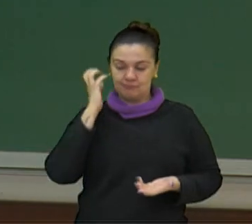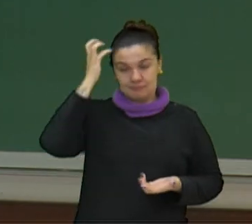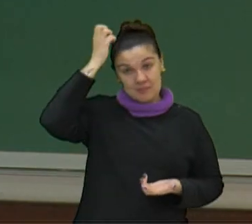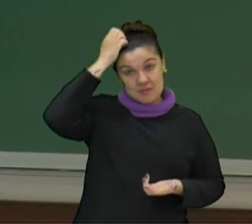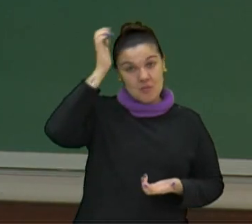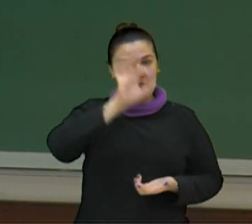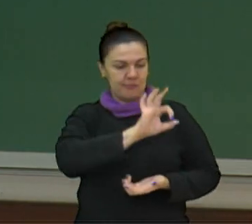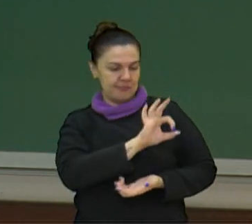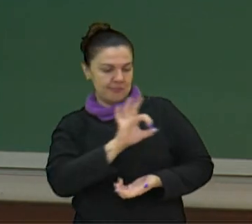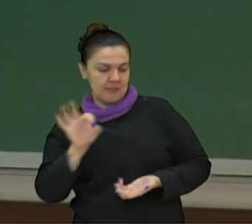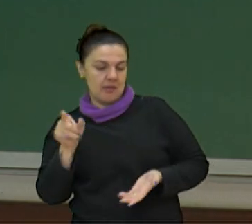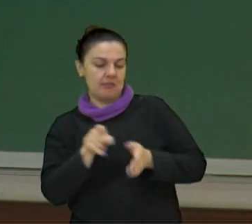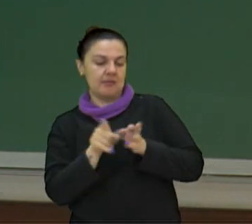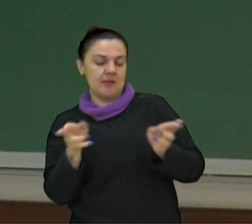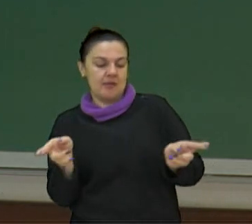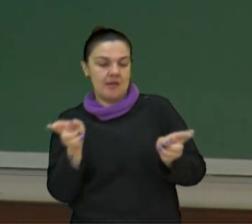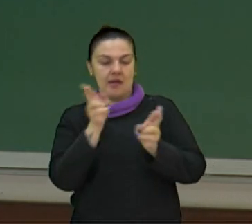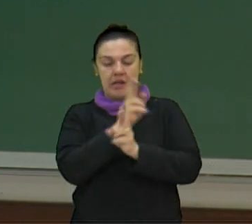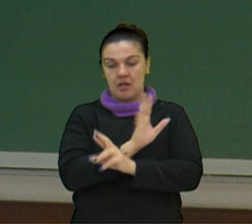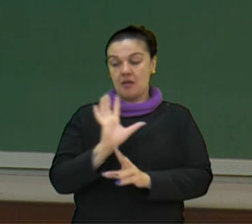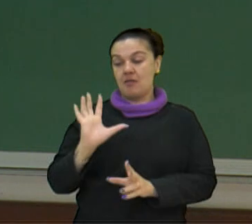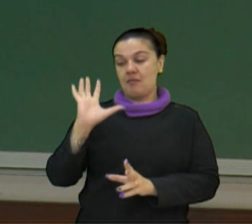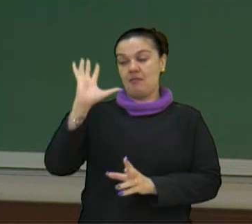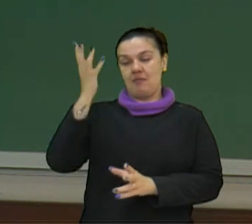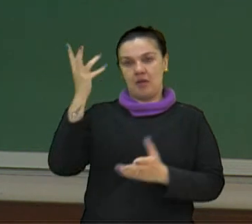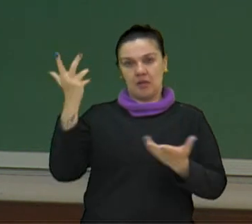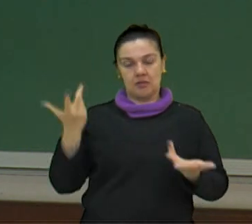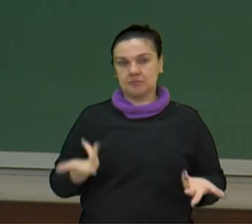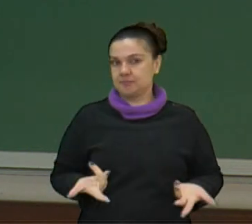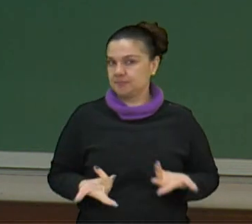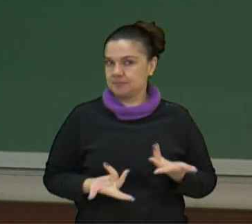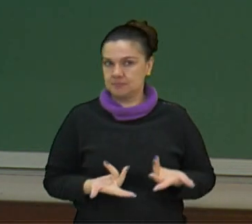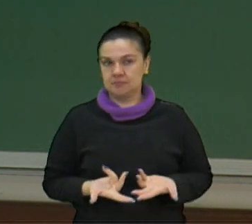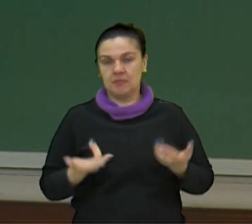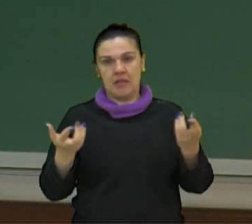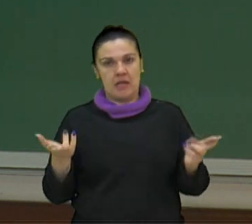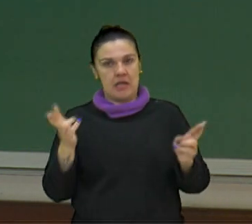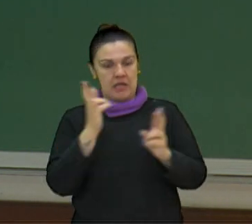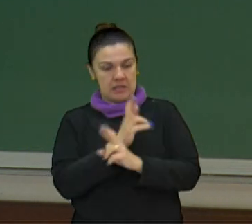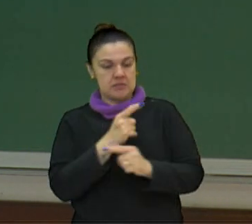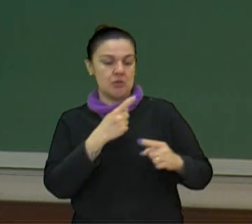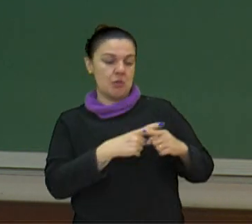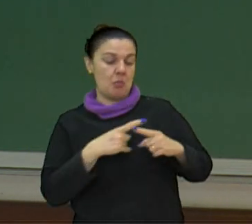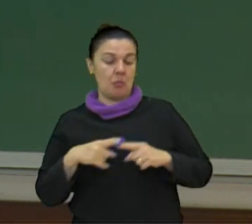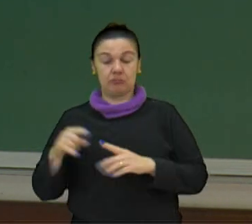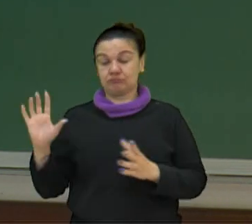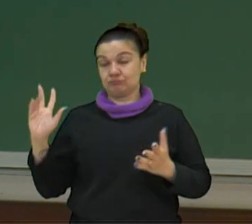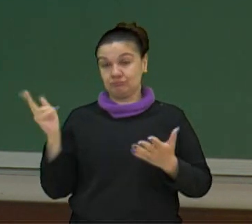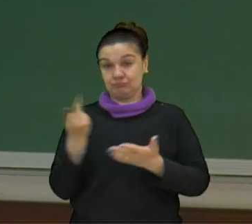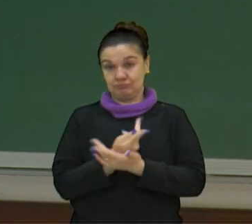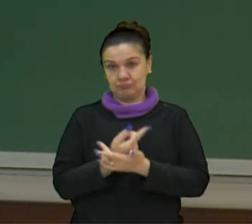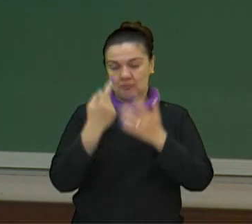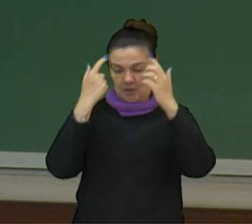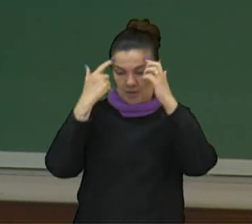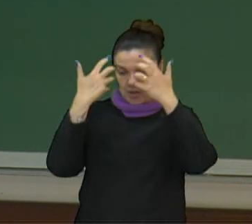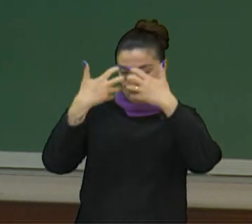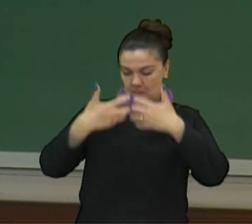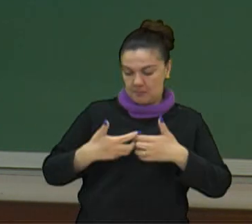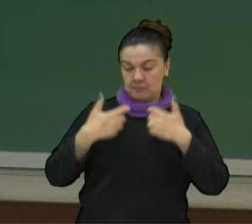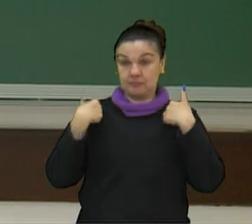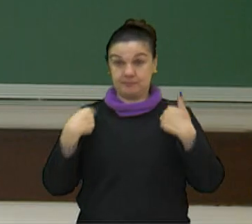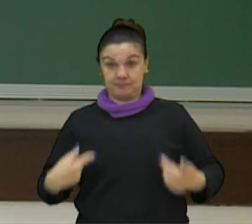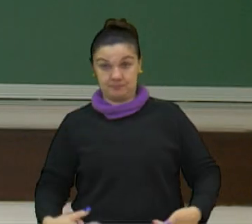não existe relação causal, ou seja, relação de causa e efeito entre o pensamento e